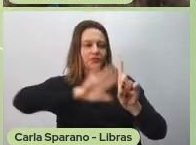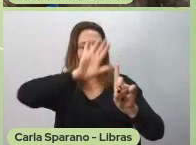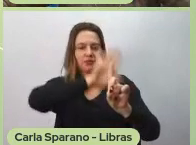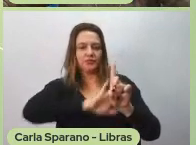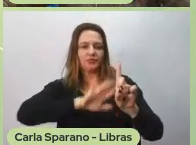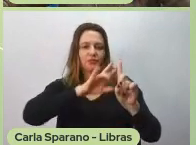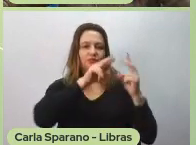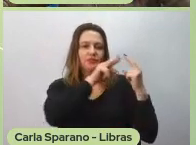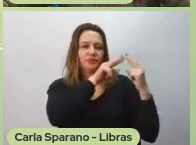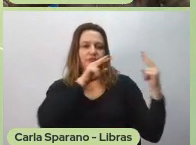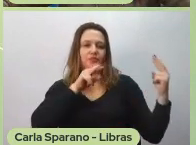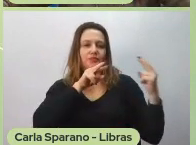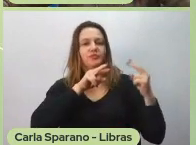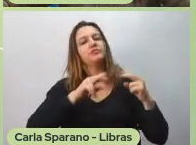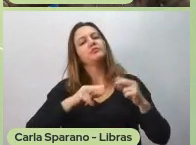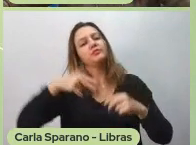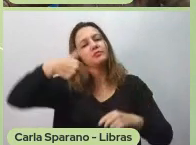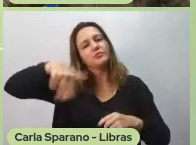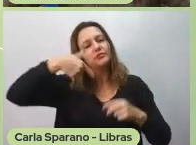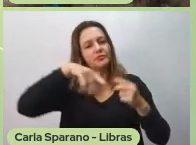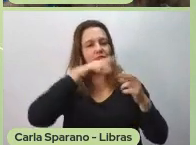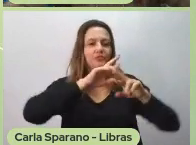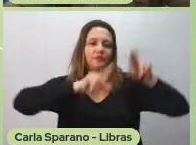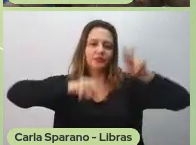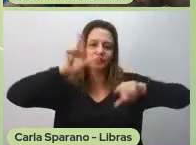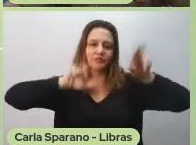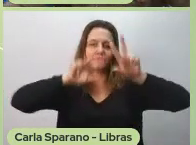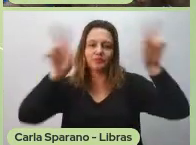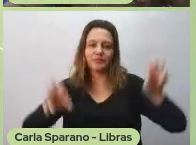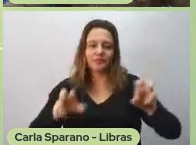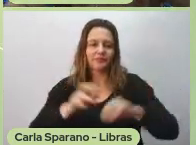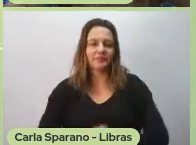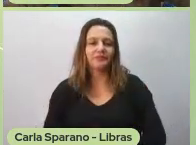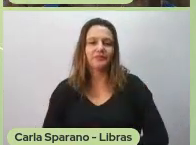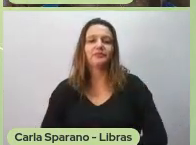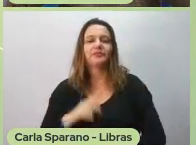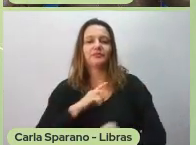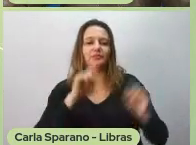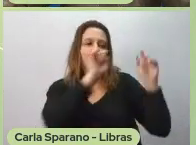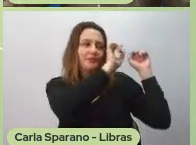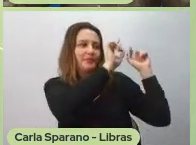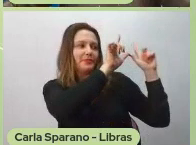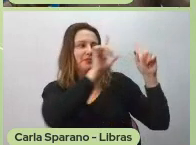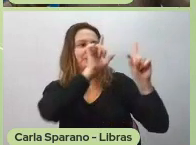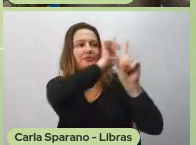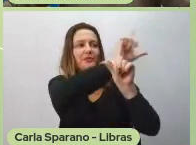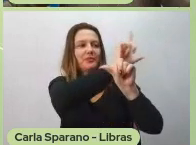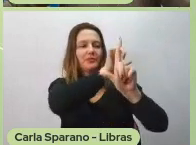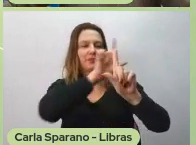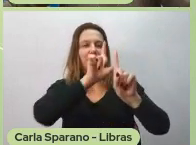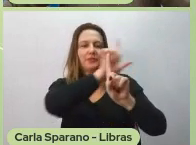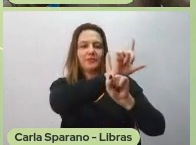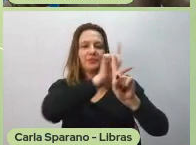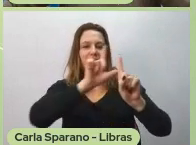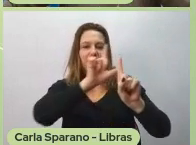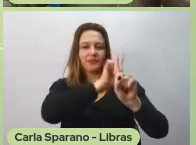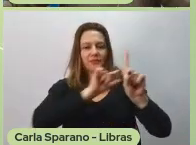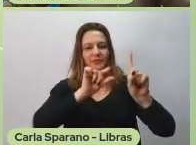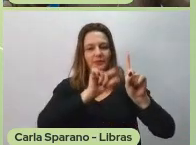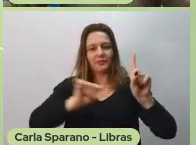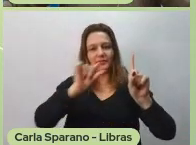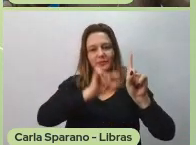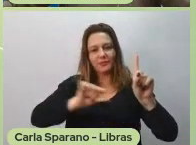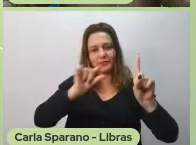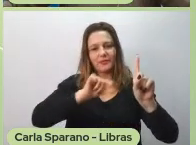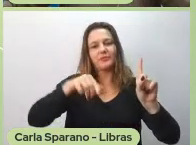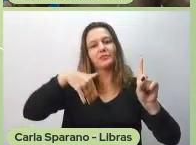Vivo Diversidade, que é o programa da Vivo sobre o tema, que tem um pedacinho do nosso manifesto de diversidade, mais